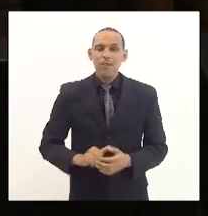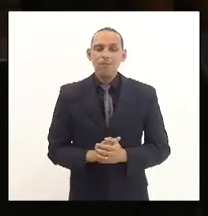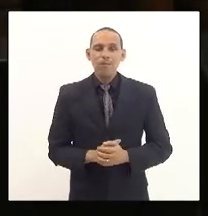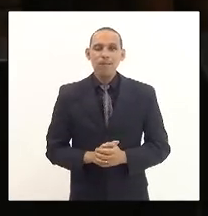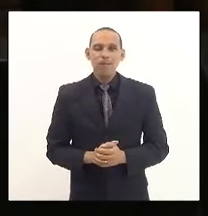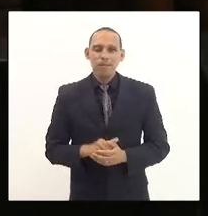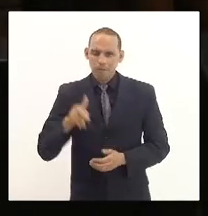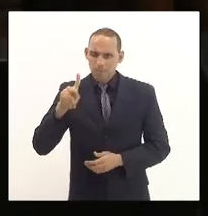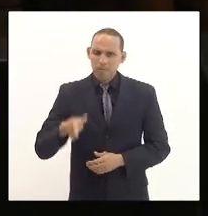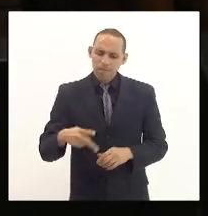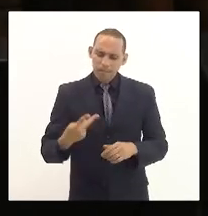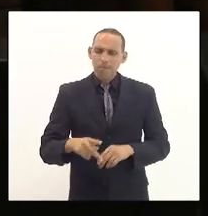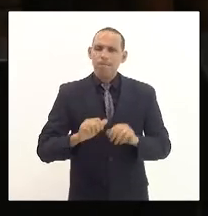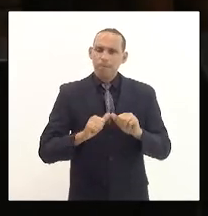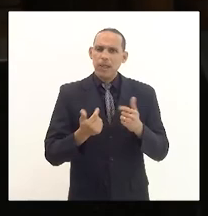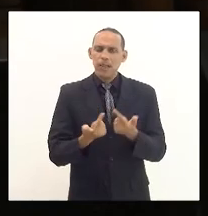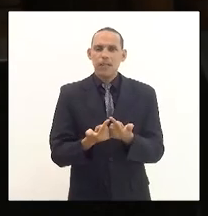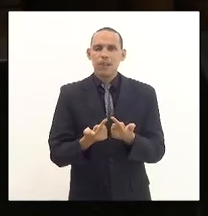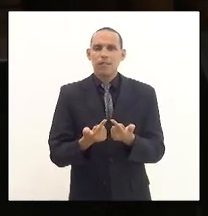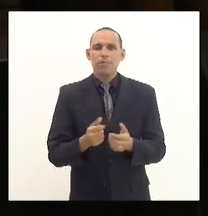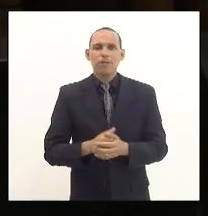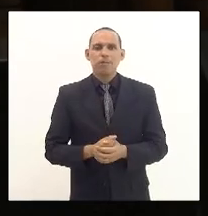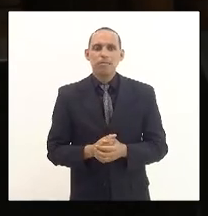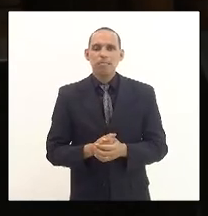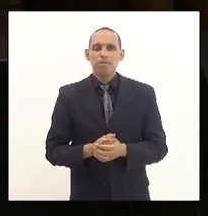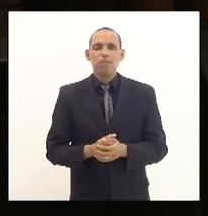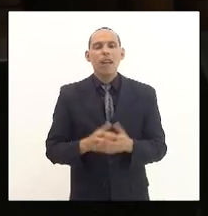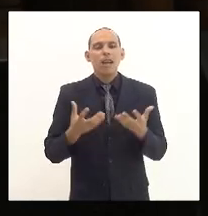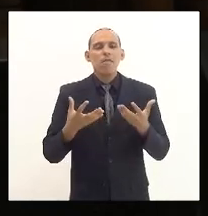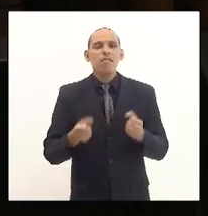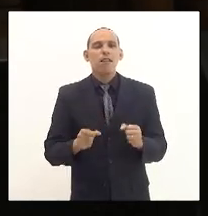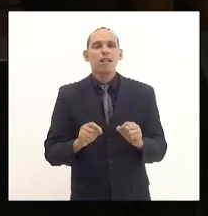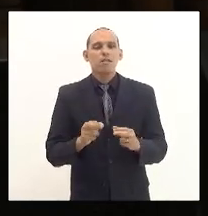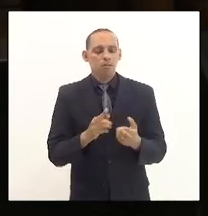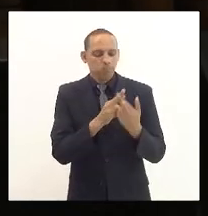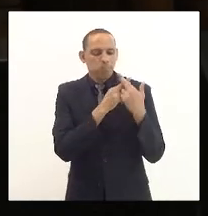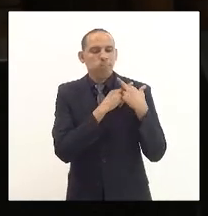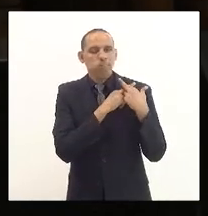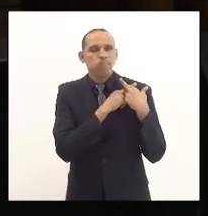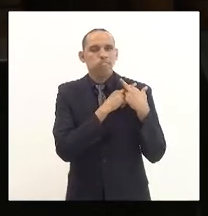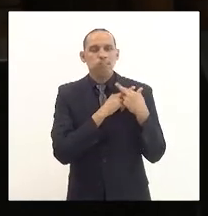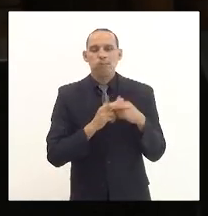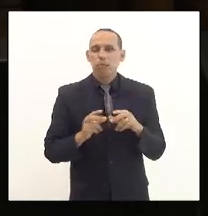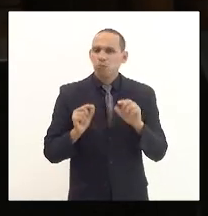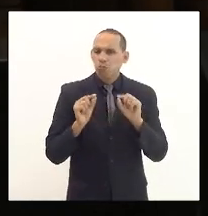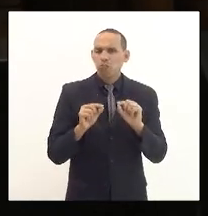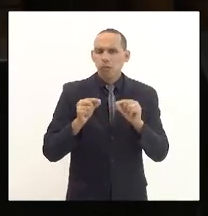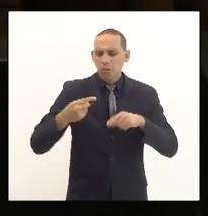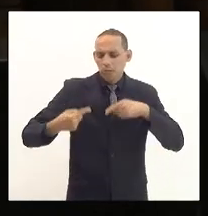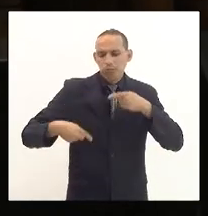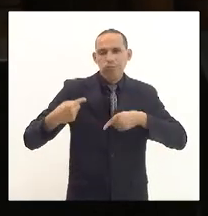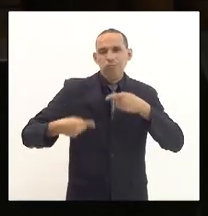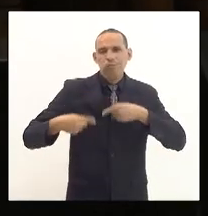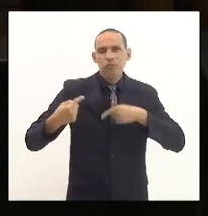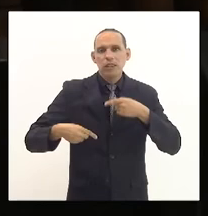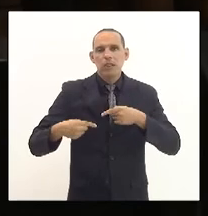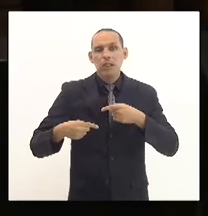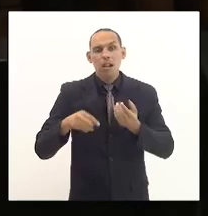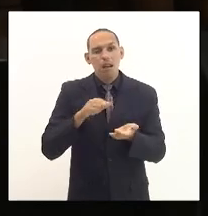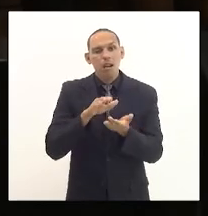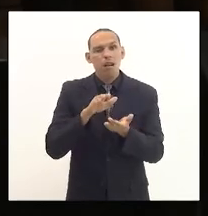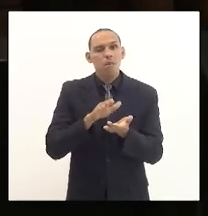Presidente desta casa que puxou para si essa responsabilidade na discussão da